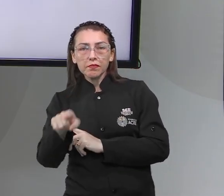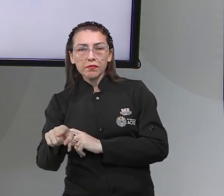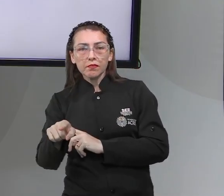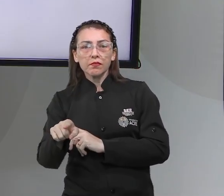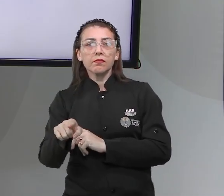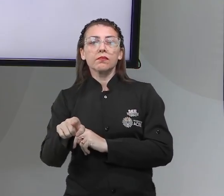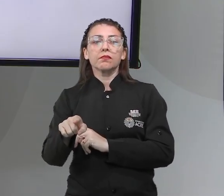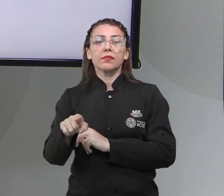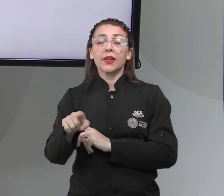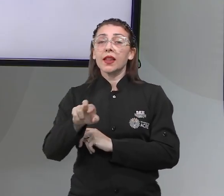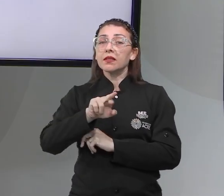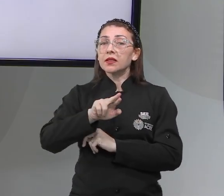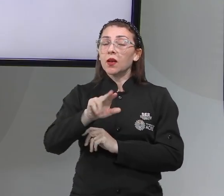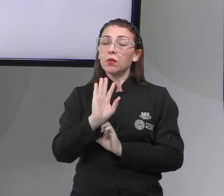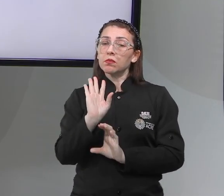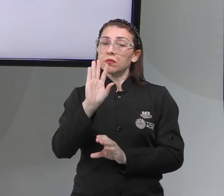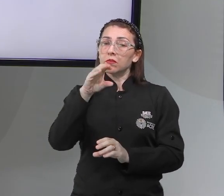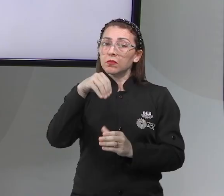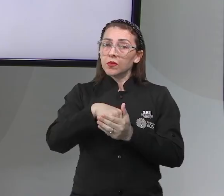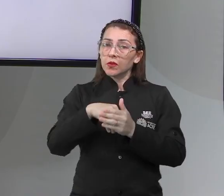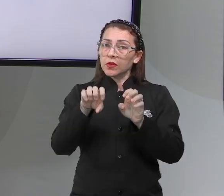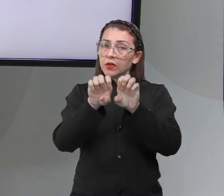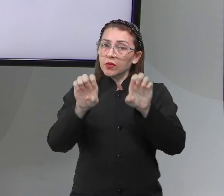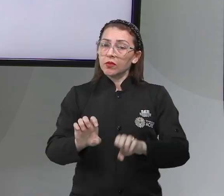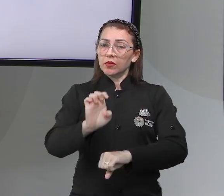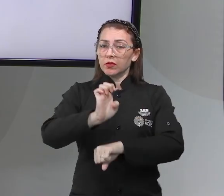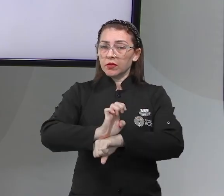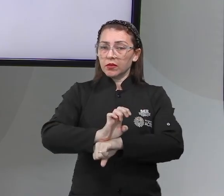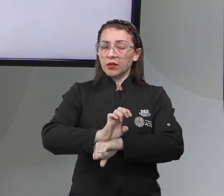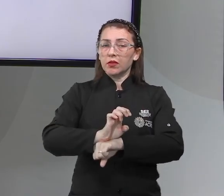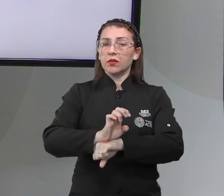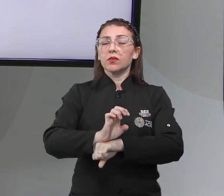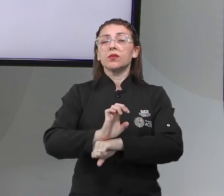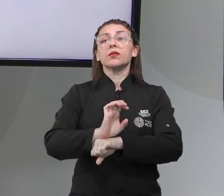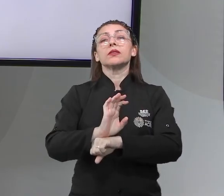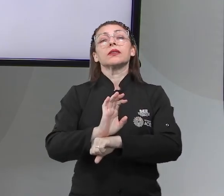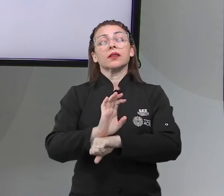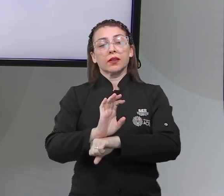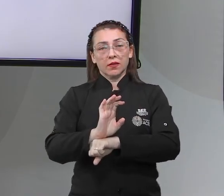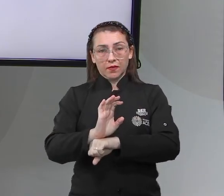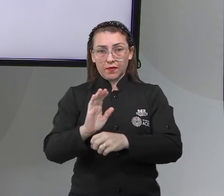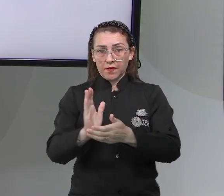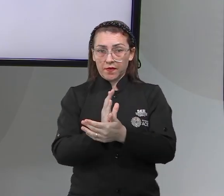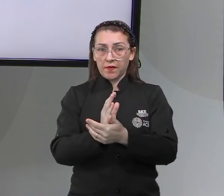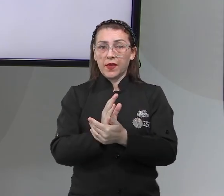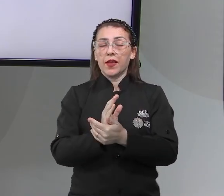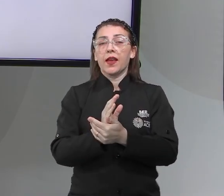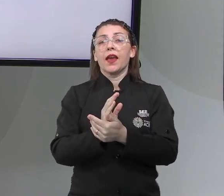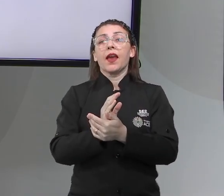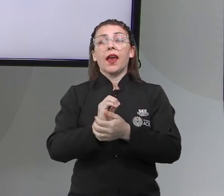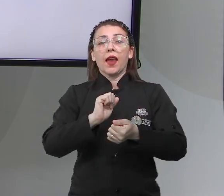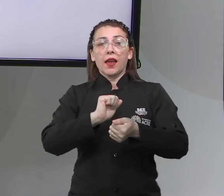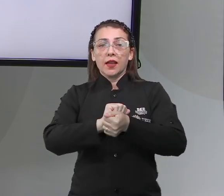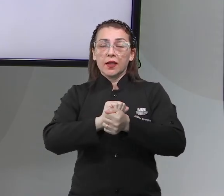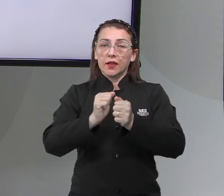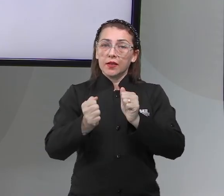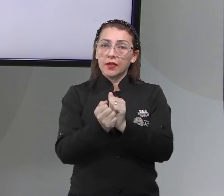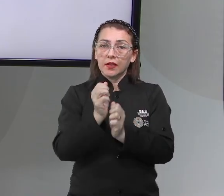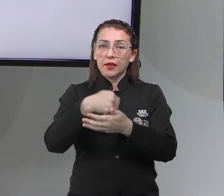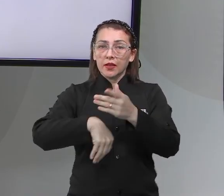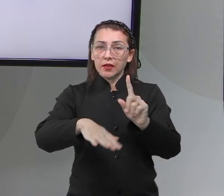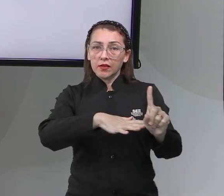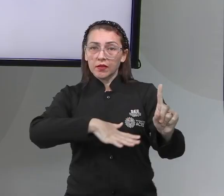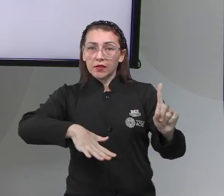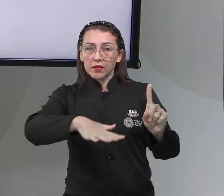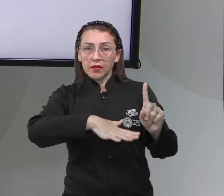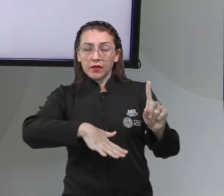o poder ele não está exclusivamente na estrutura do Estado. O poder ele é algo fragmentado na sociedade.